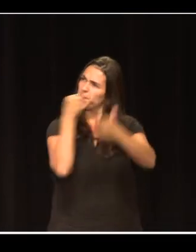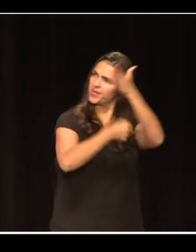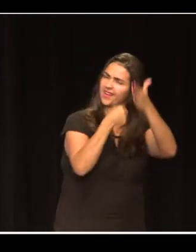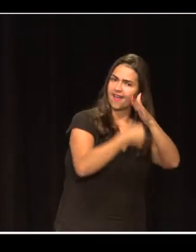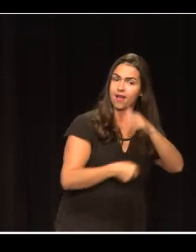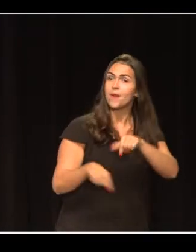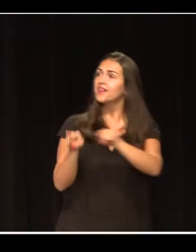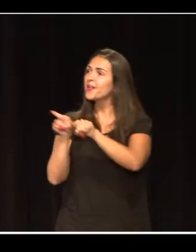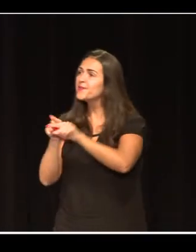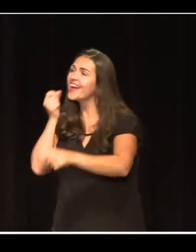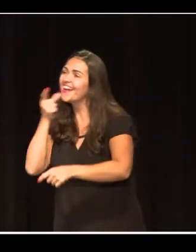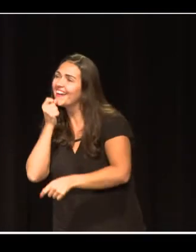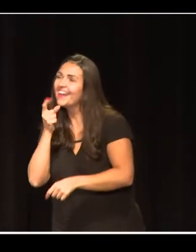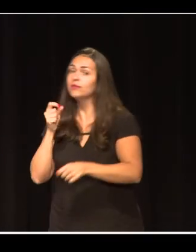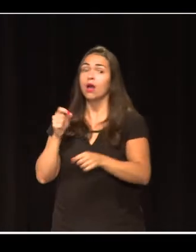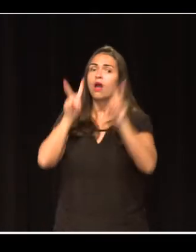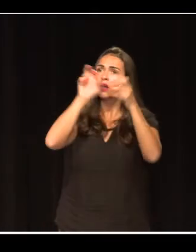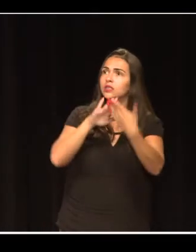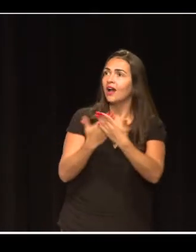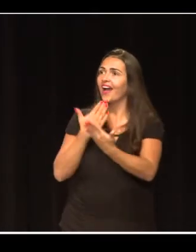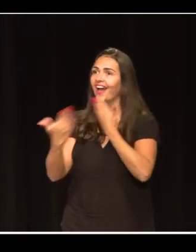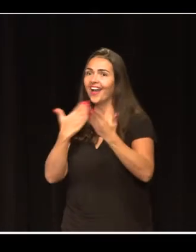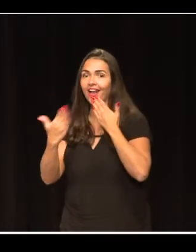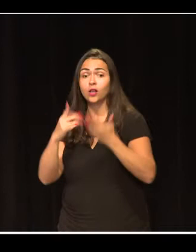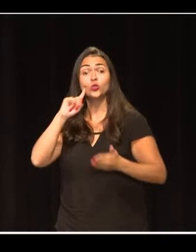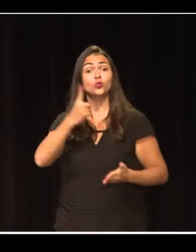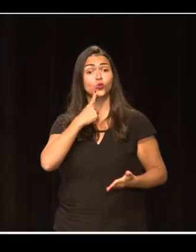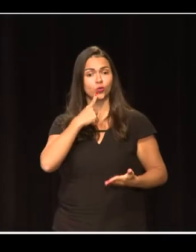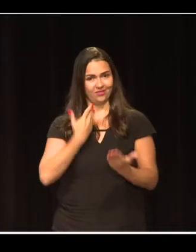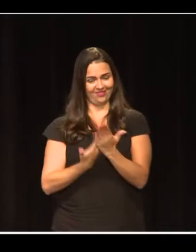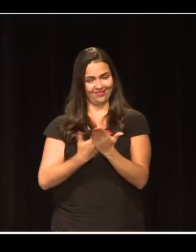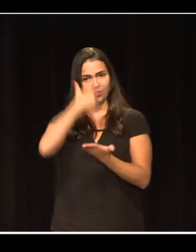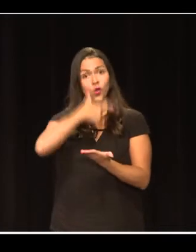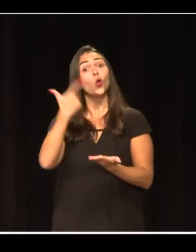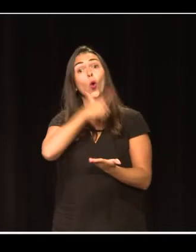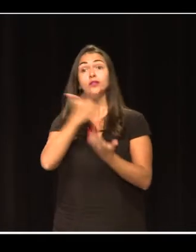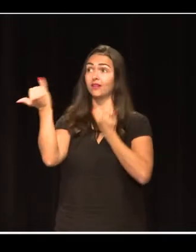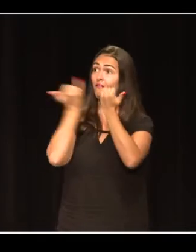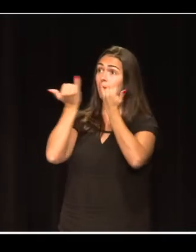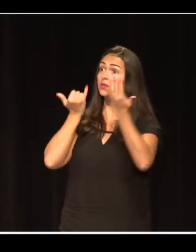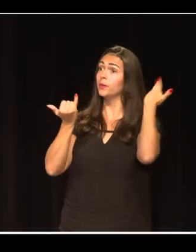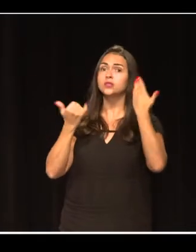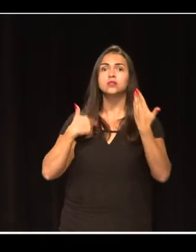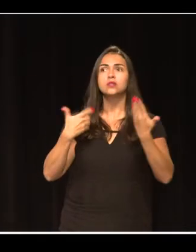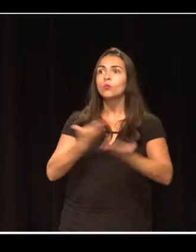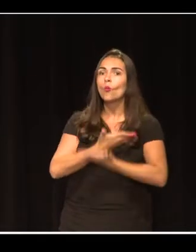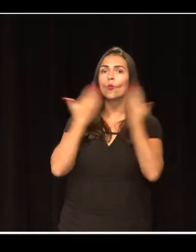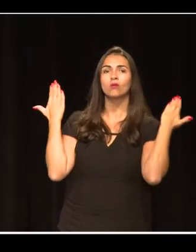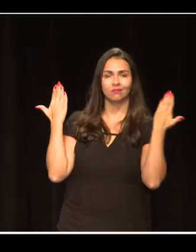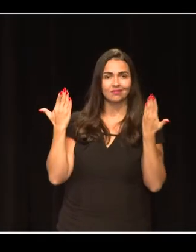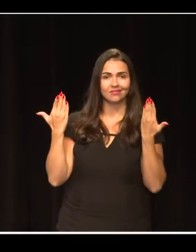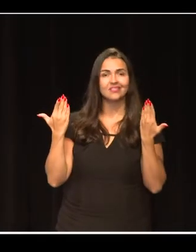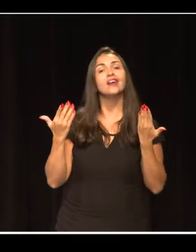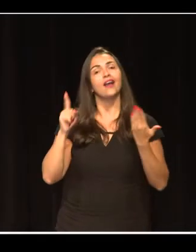para conversar sobre o que se estuda na escola, o estudante passa a ter acesso a informações que antes lhe eram negadas. Então, esse é um